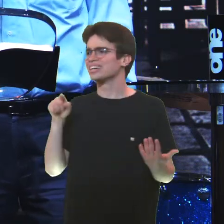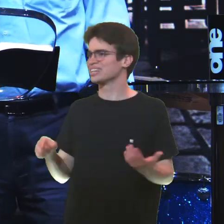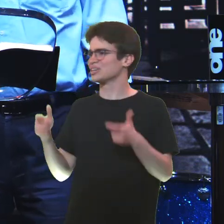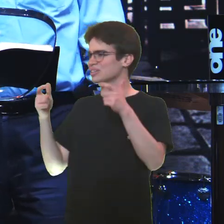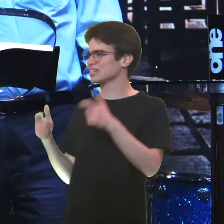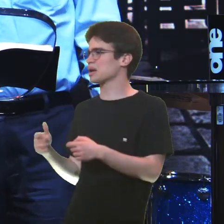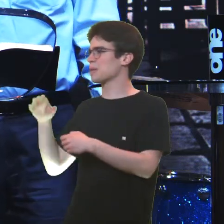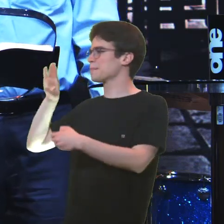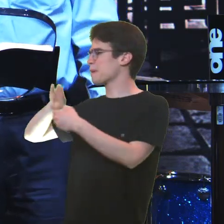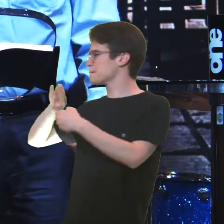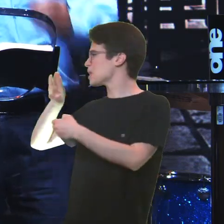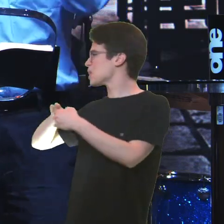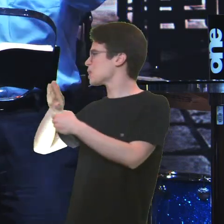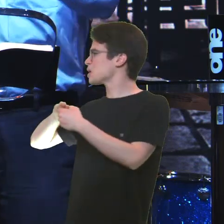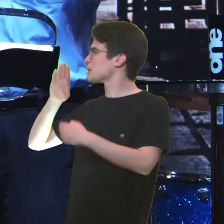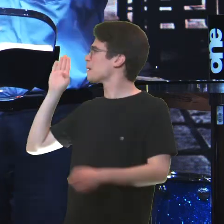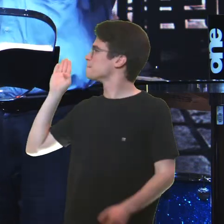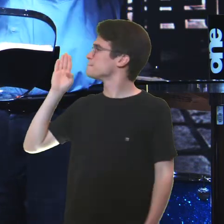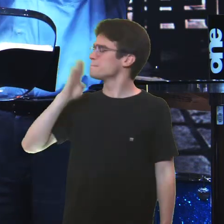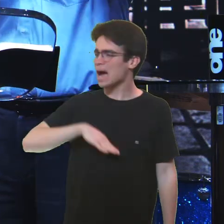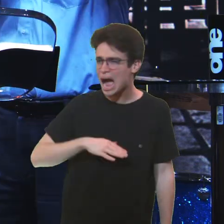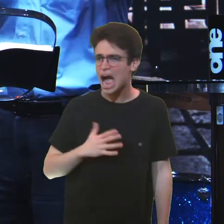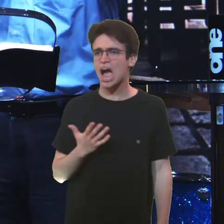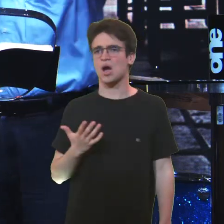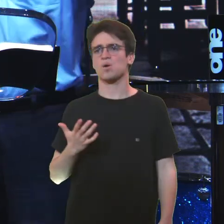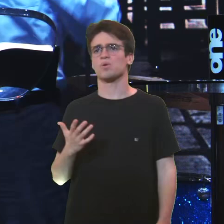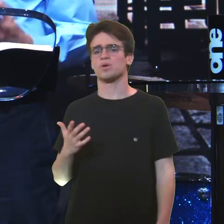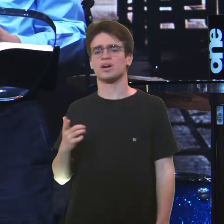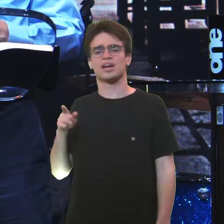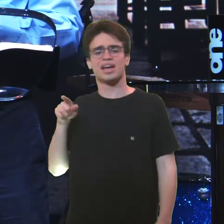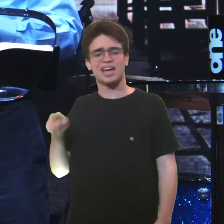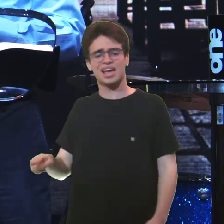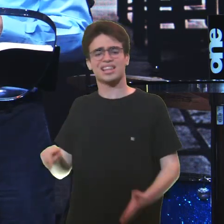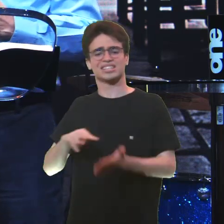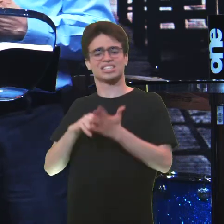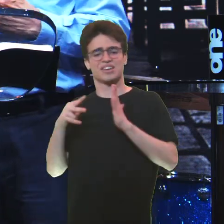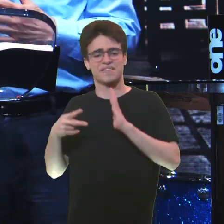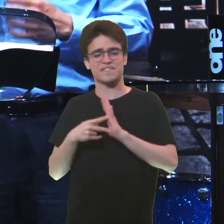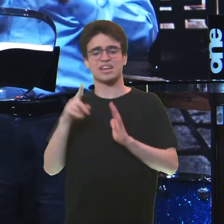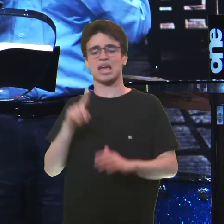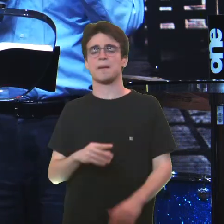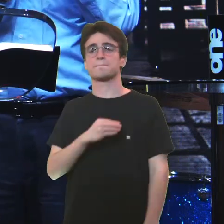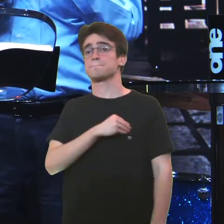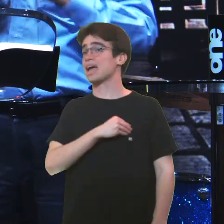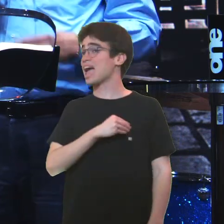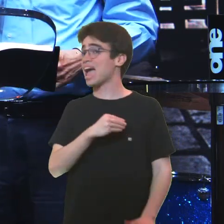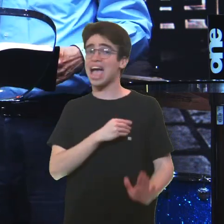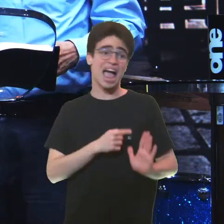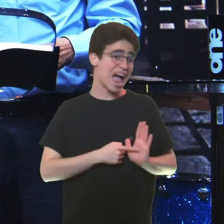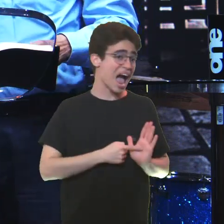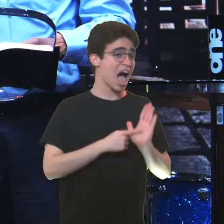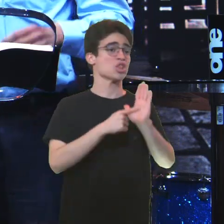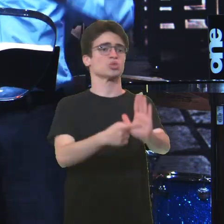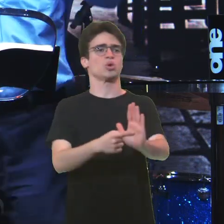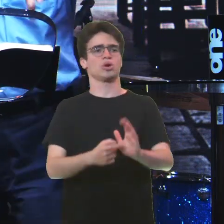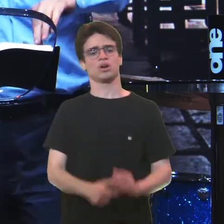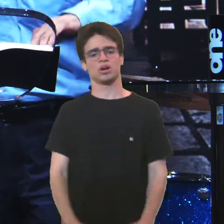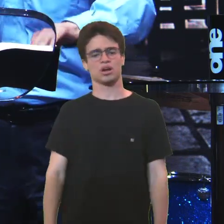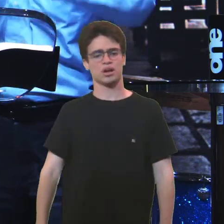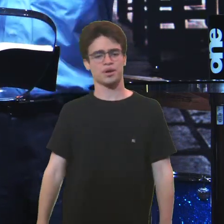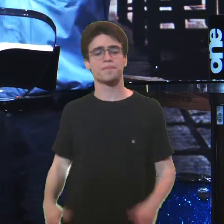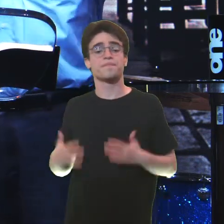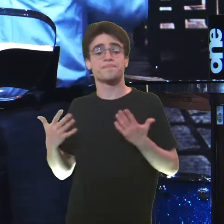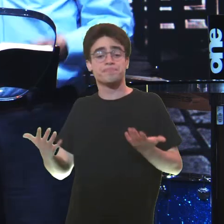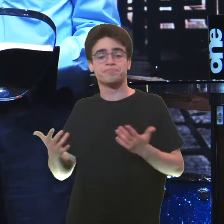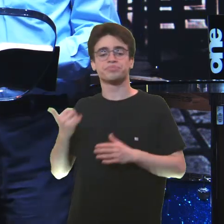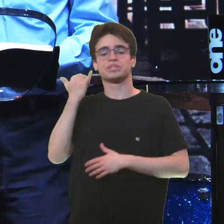Babilônia malvada, que Dios la toma como expresión del pecado, que Deus a toma e a usa como expressão de pecado, aquí en